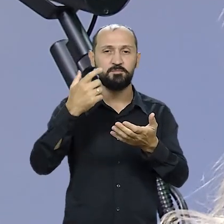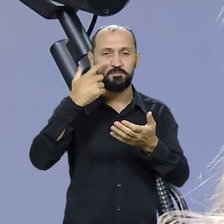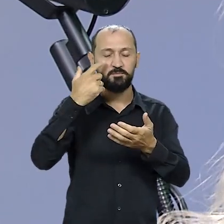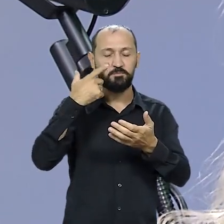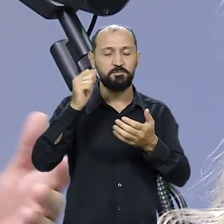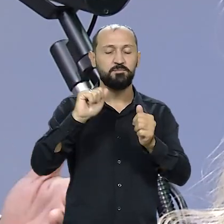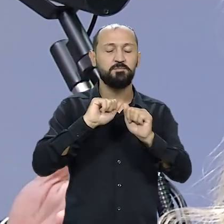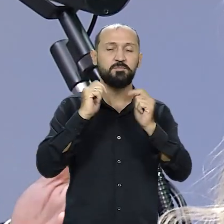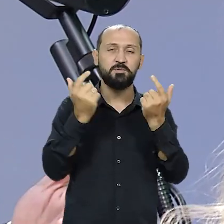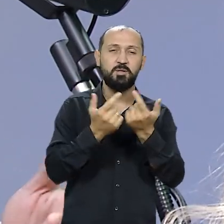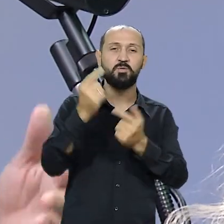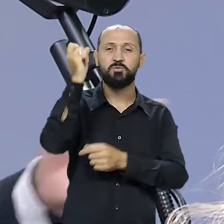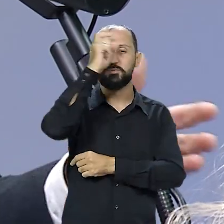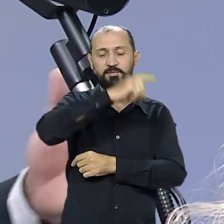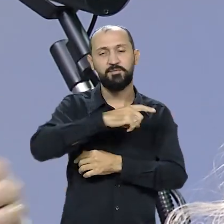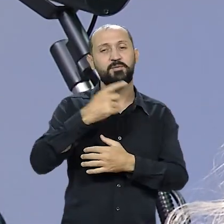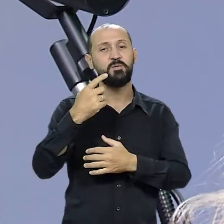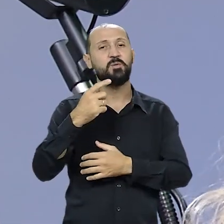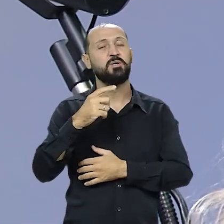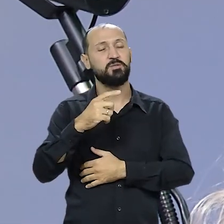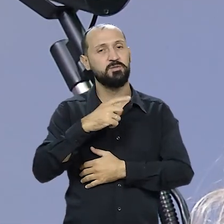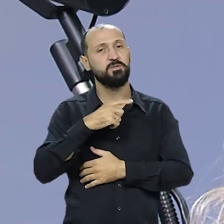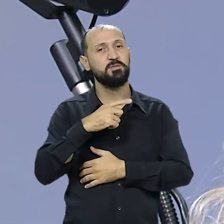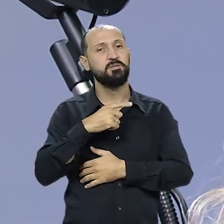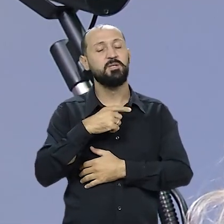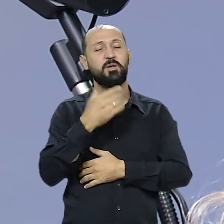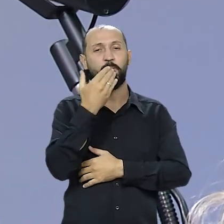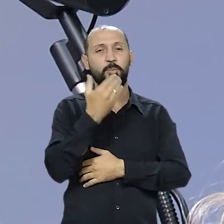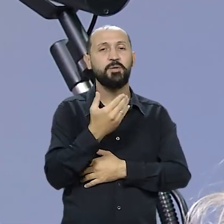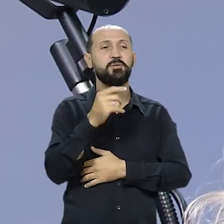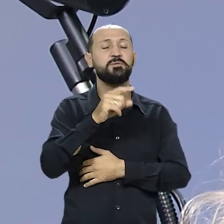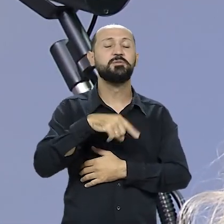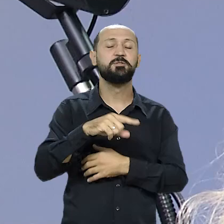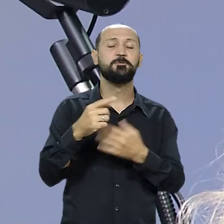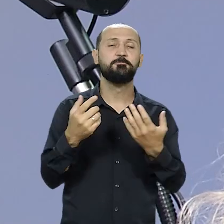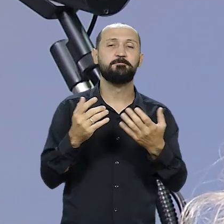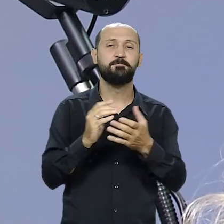Assembleia Legislativa é um desafio que nós temos buscado